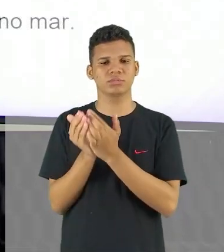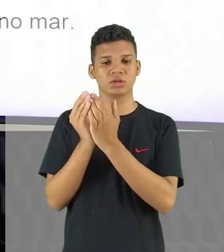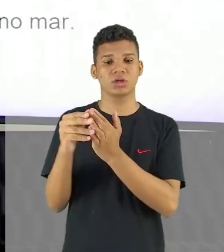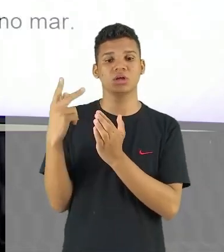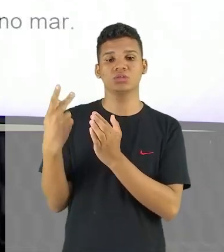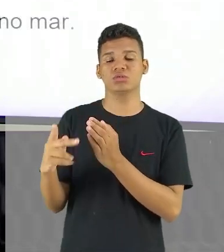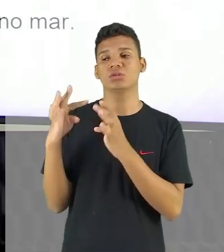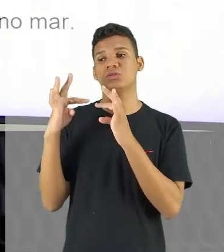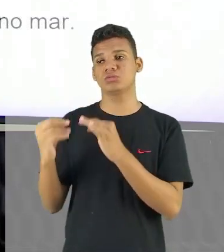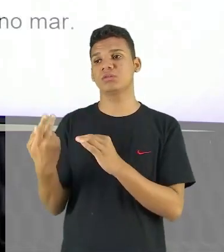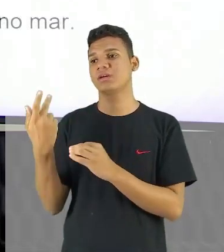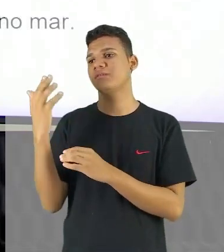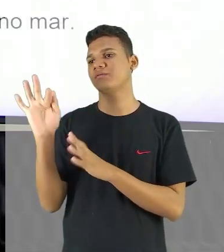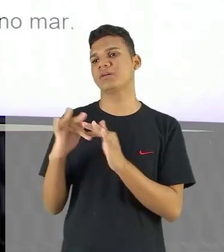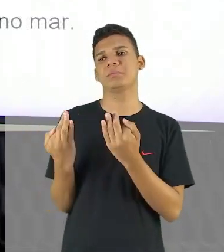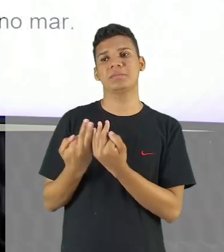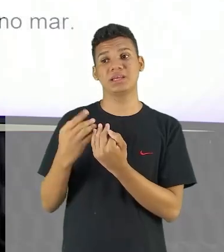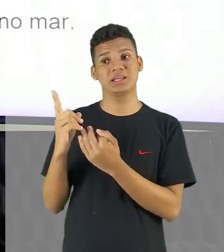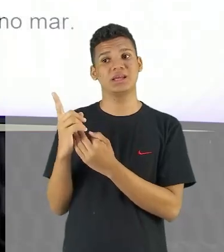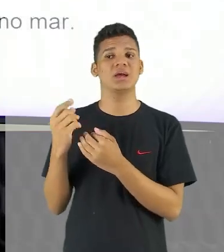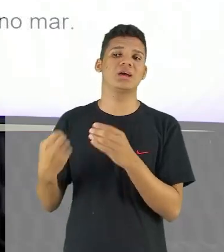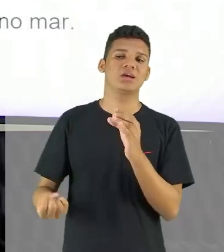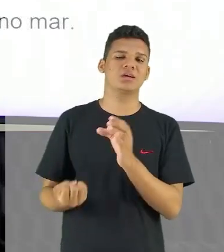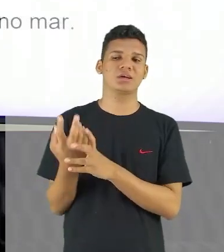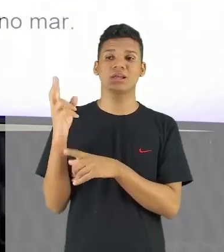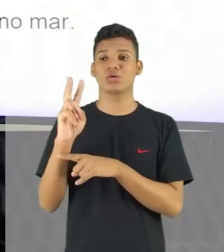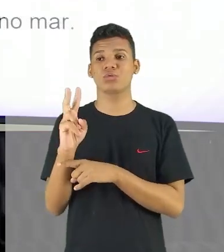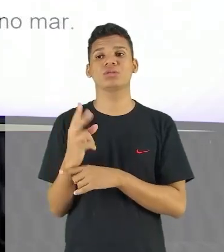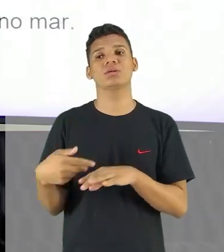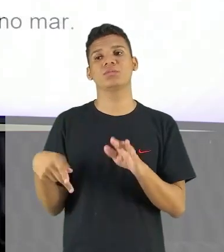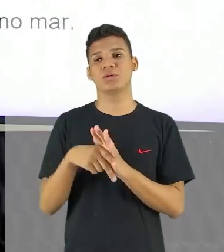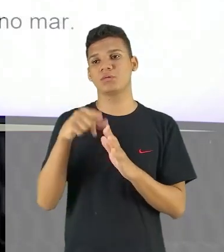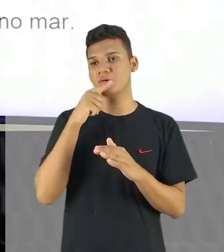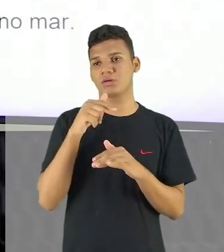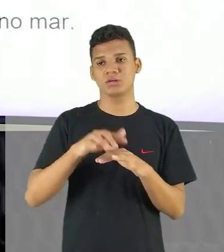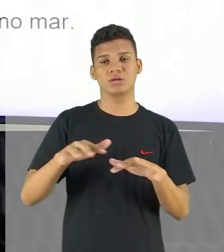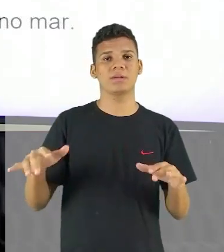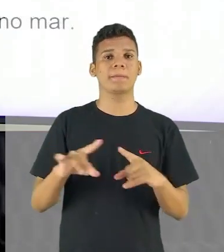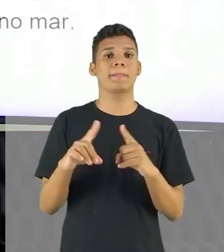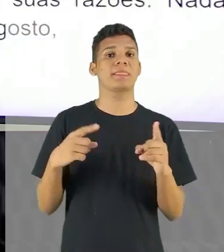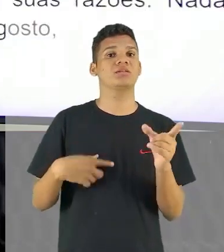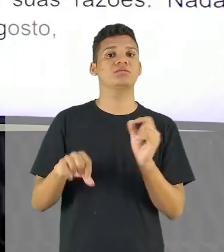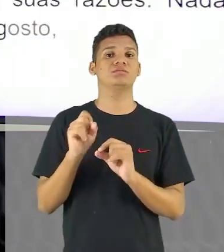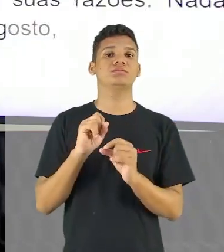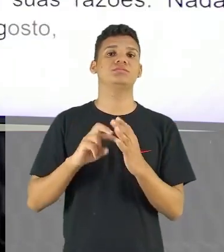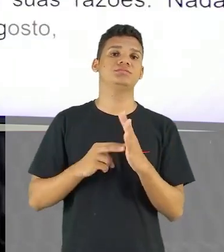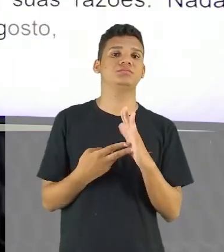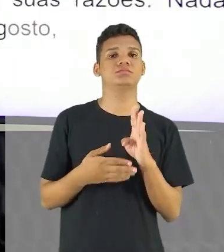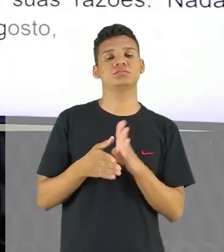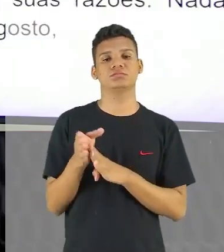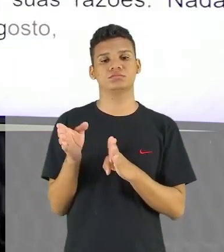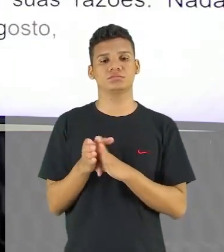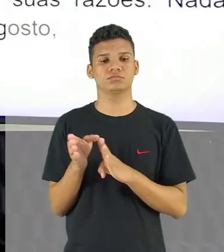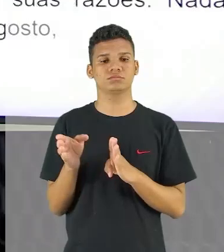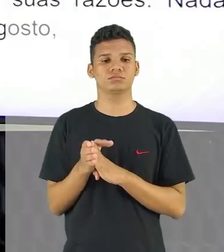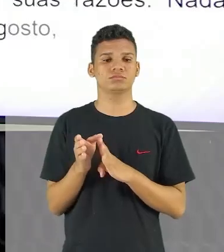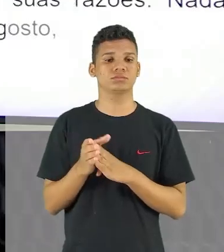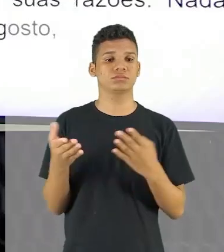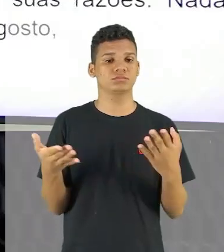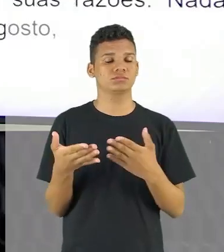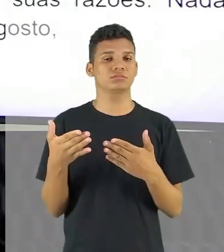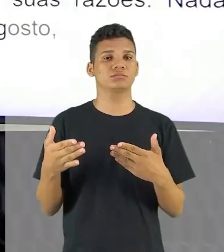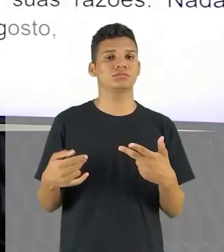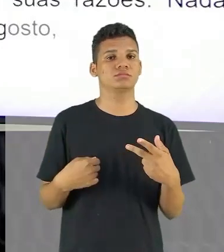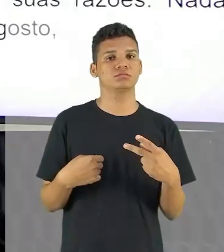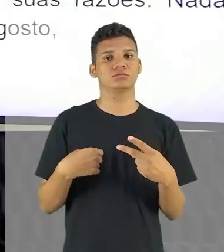tua família se fez no mar. É um trecho, é um conselho, tá? Agora vamos para a parte